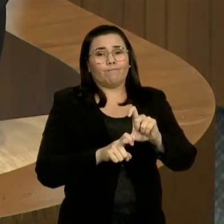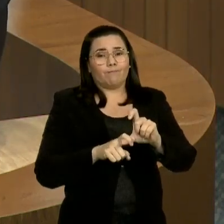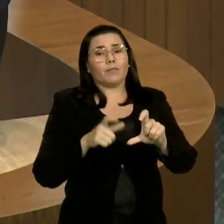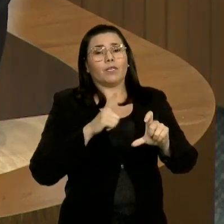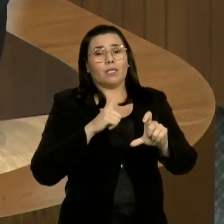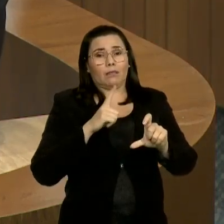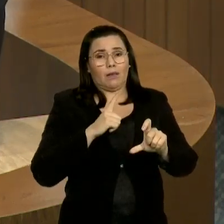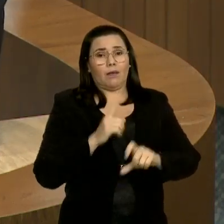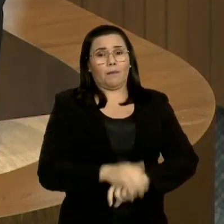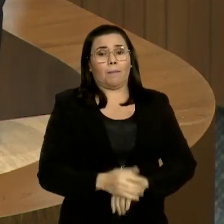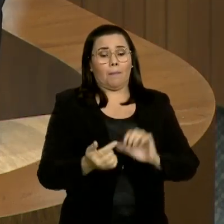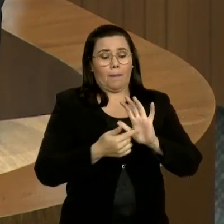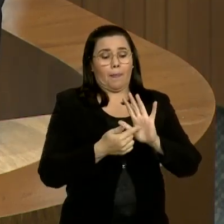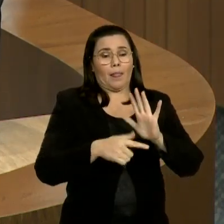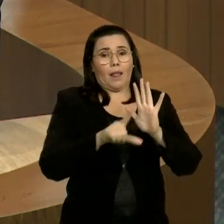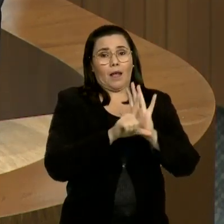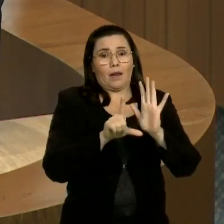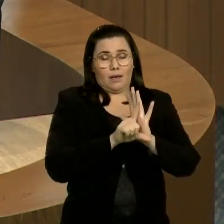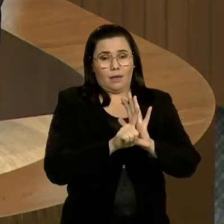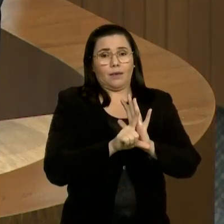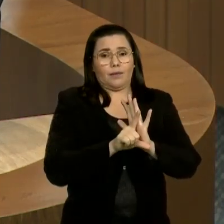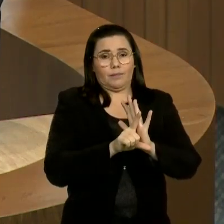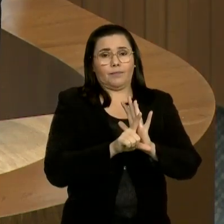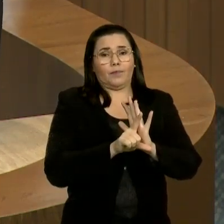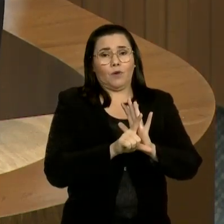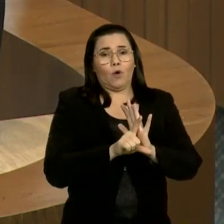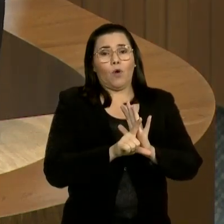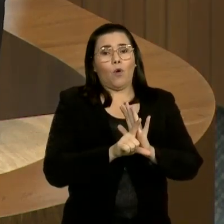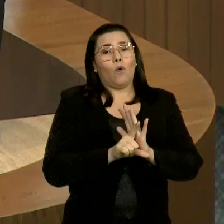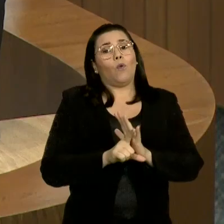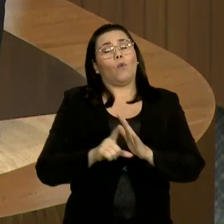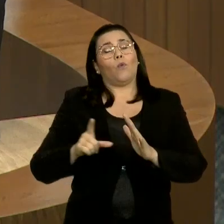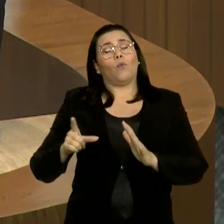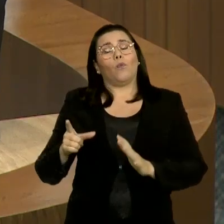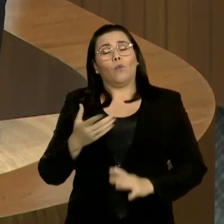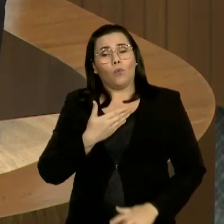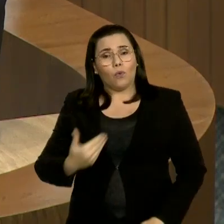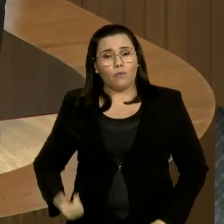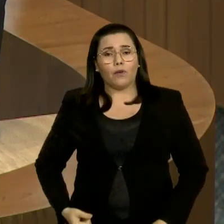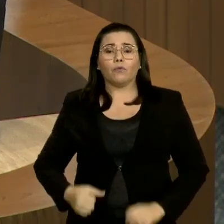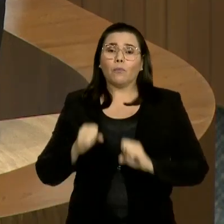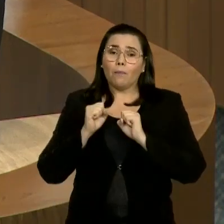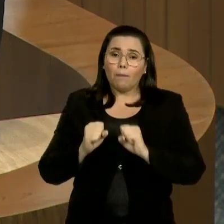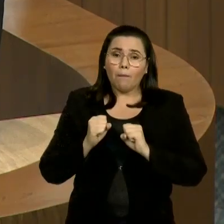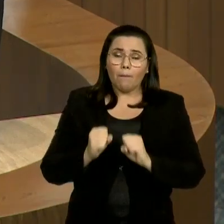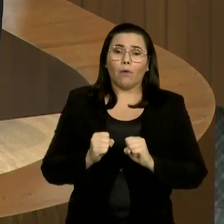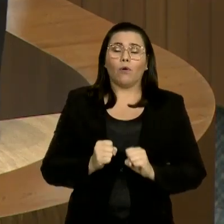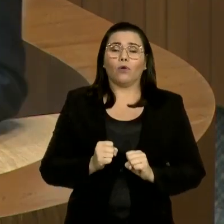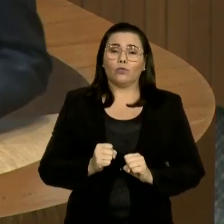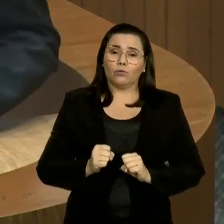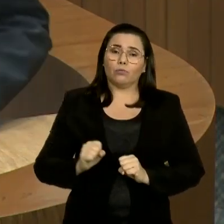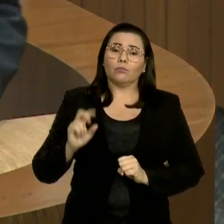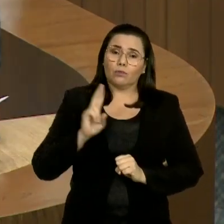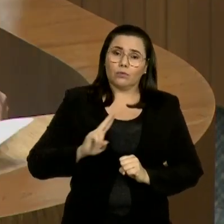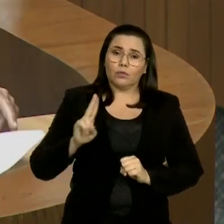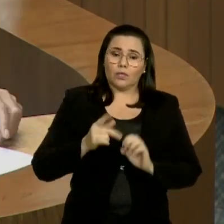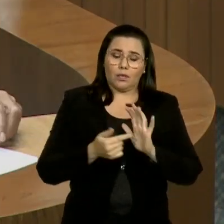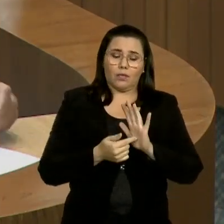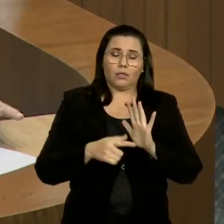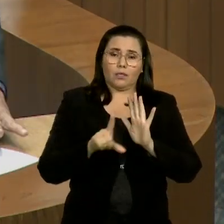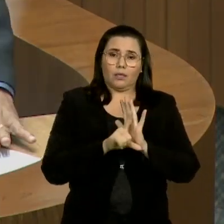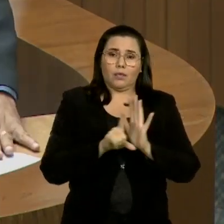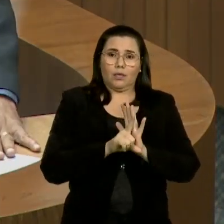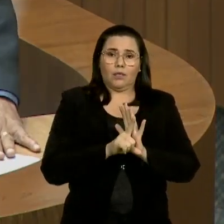pode ser colocada em prática outro detalhe importante a lei ela para